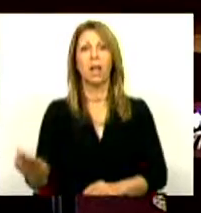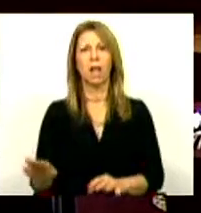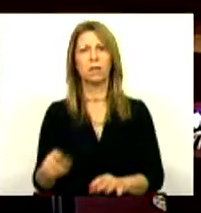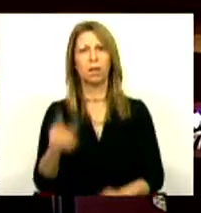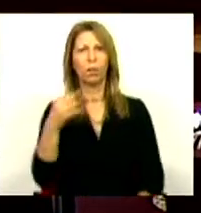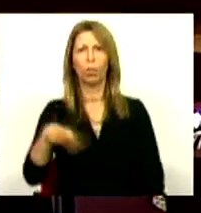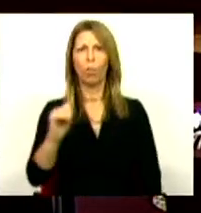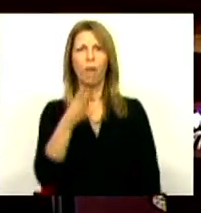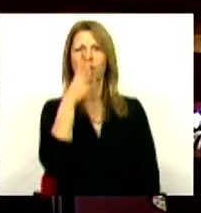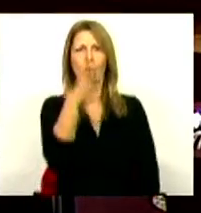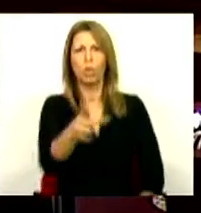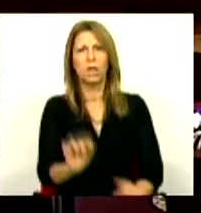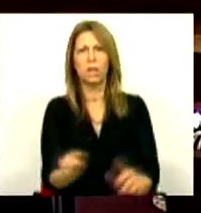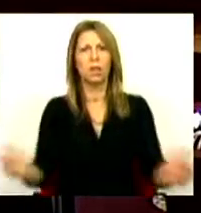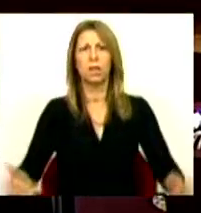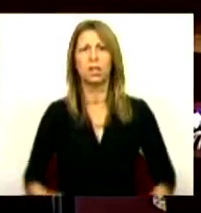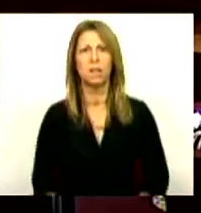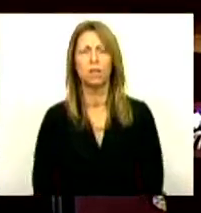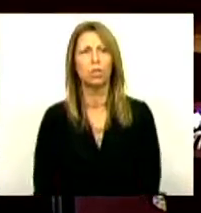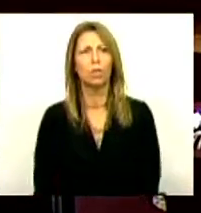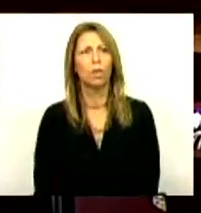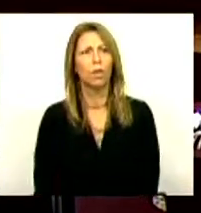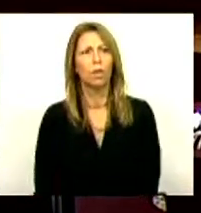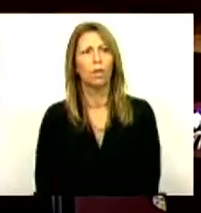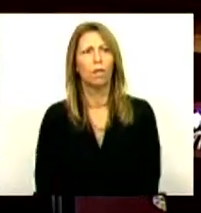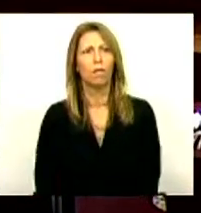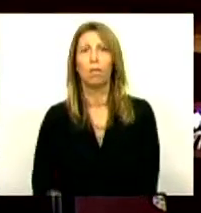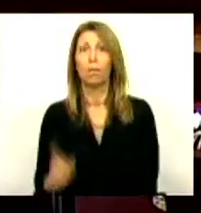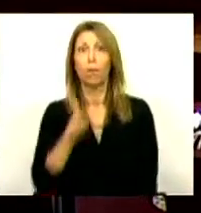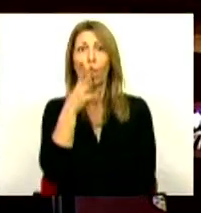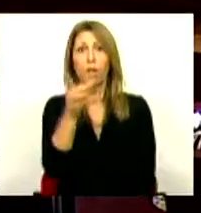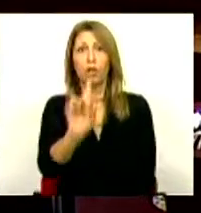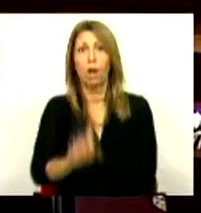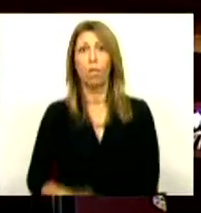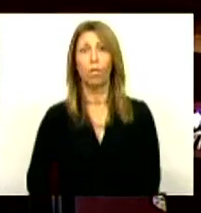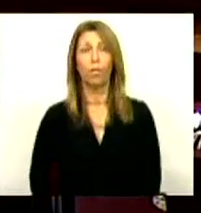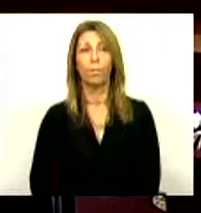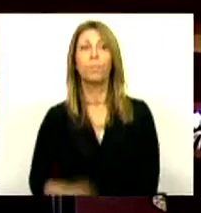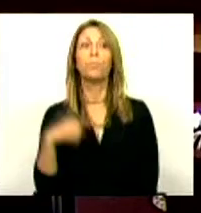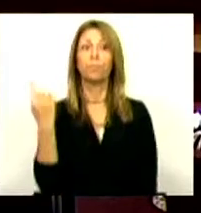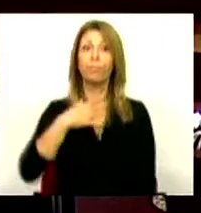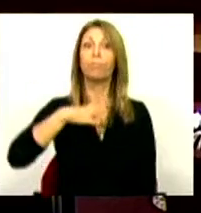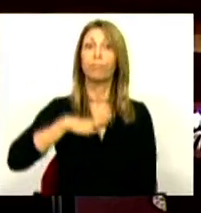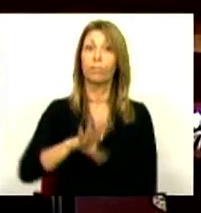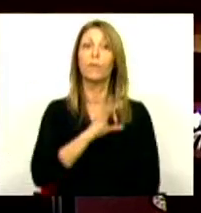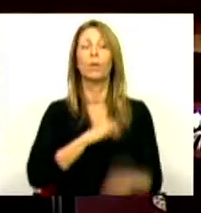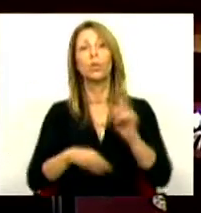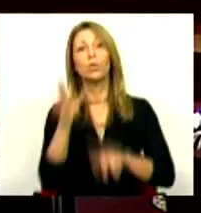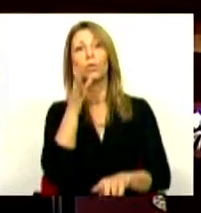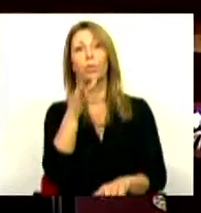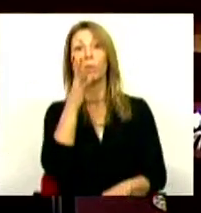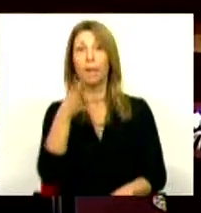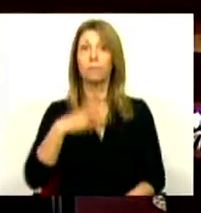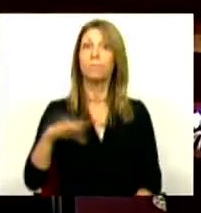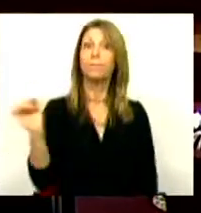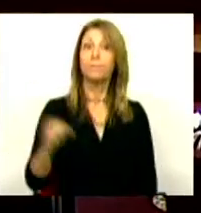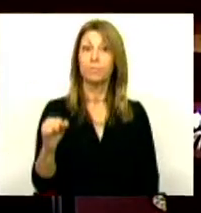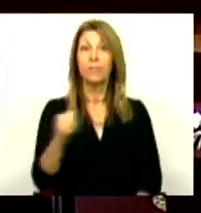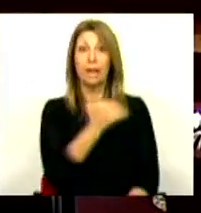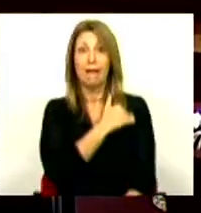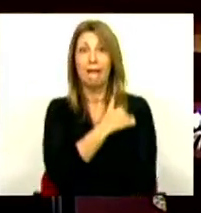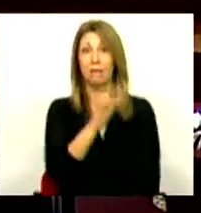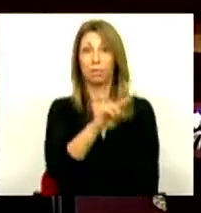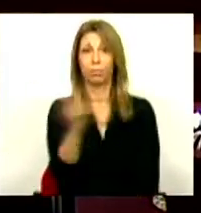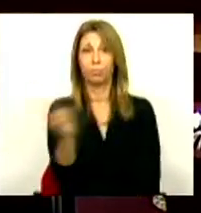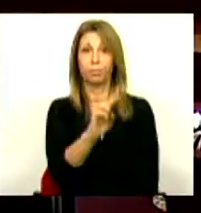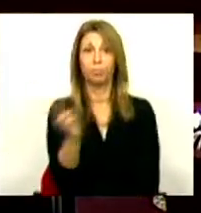Portanto, o que nós pretendemos... Não diz, não. O que nós pretendemos, senhores deputados, pretendemos sim que a residência alternada